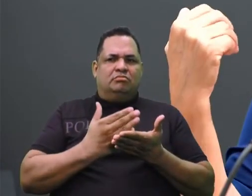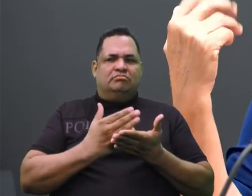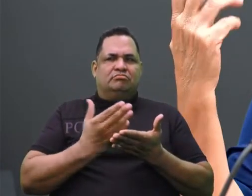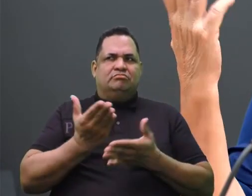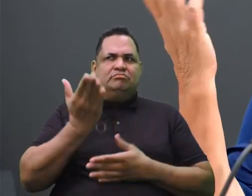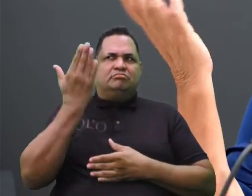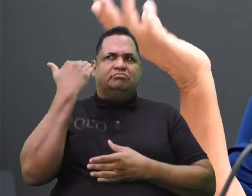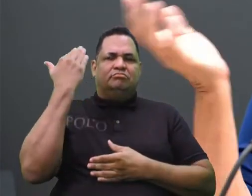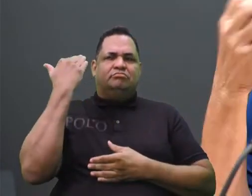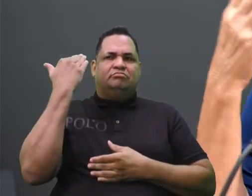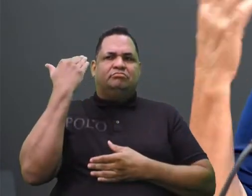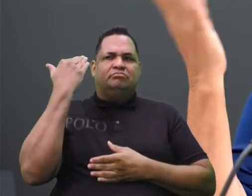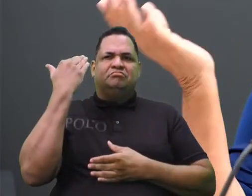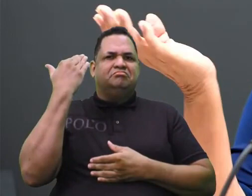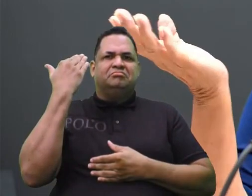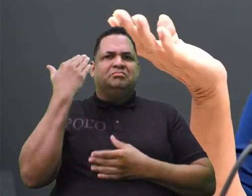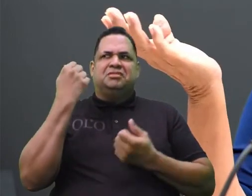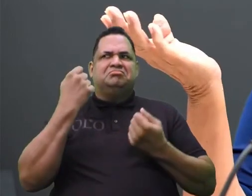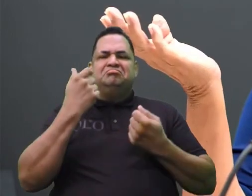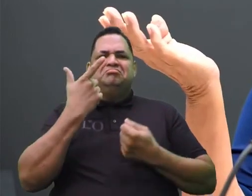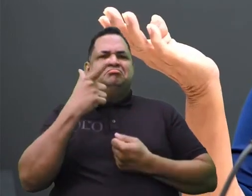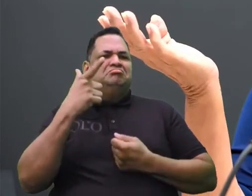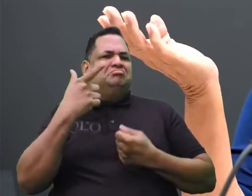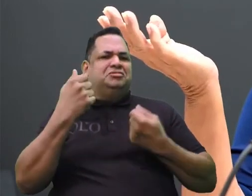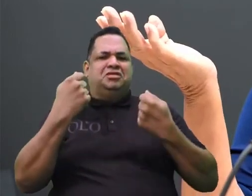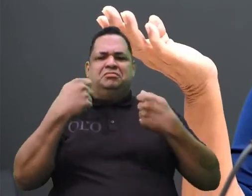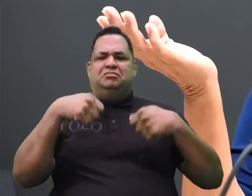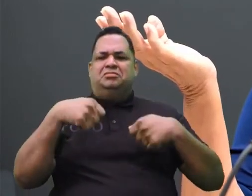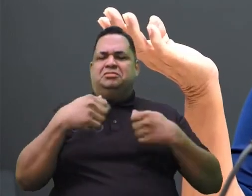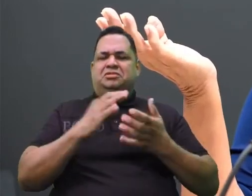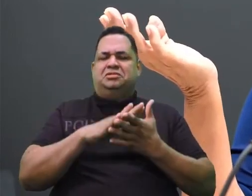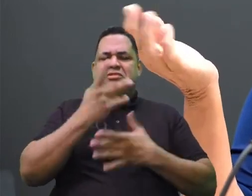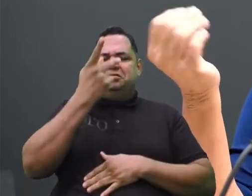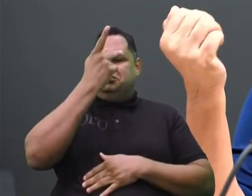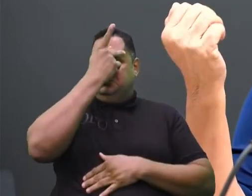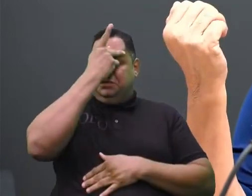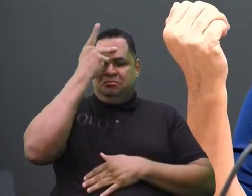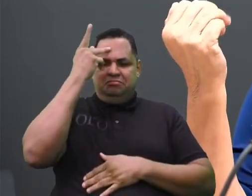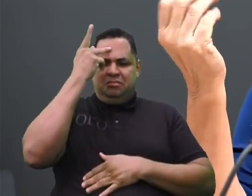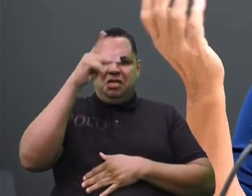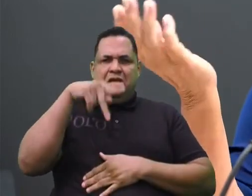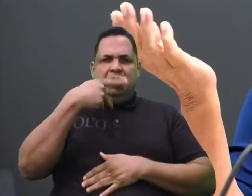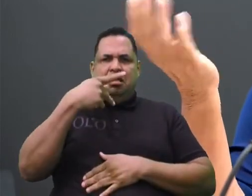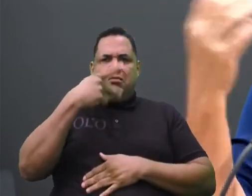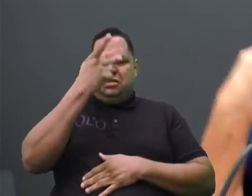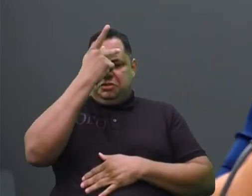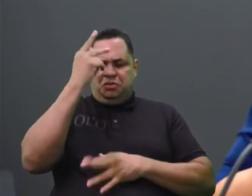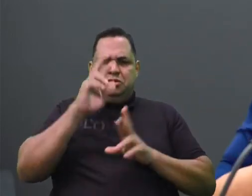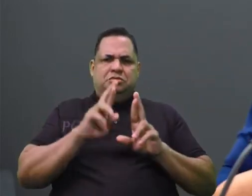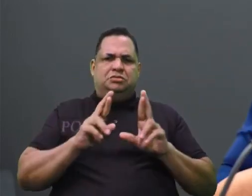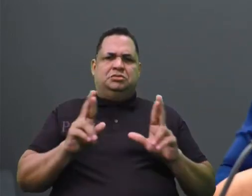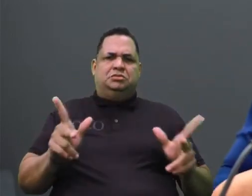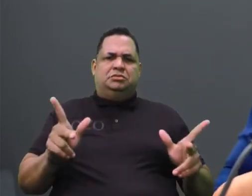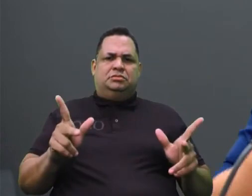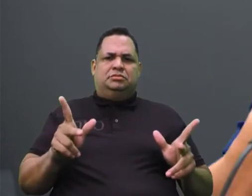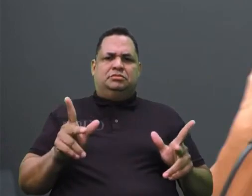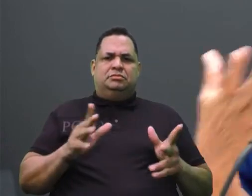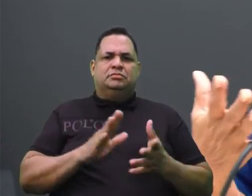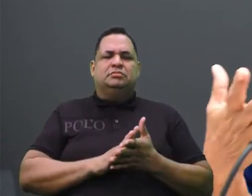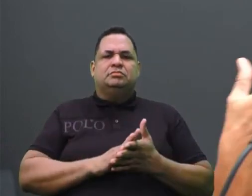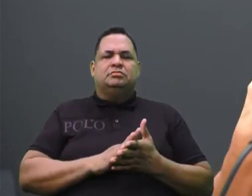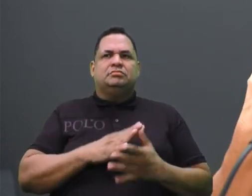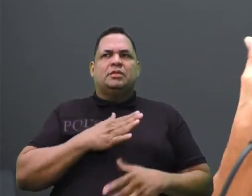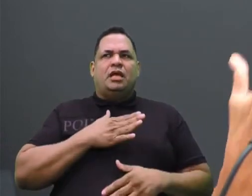se cogitava falar em pessoas diferentes. Eu sou, primeiramente, o meu